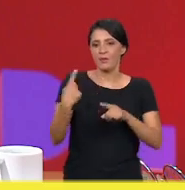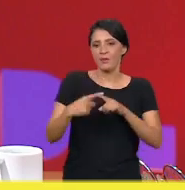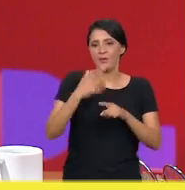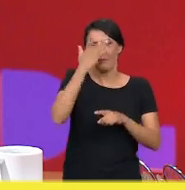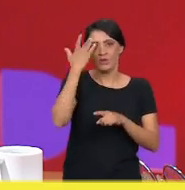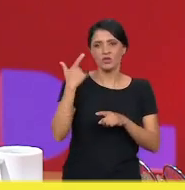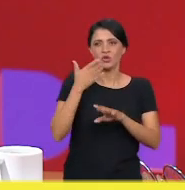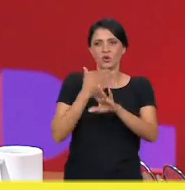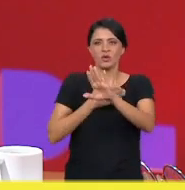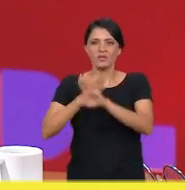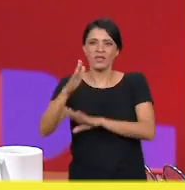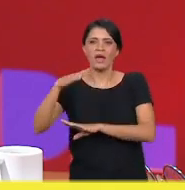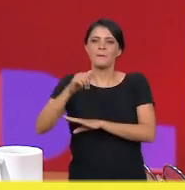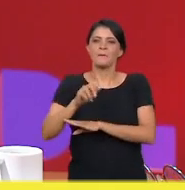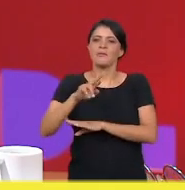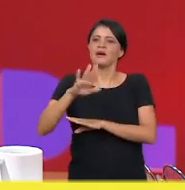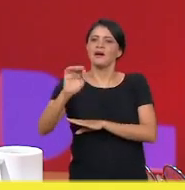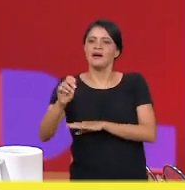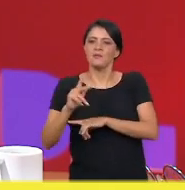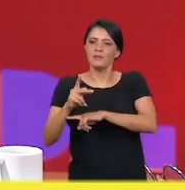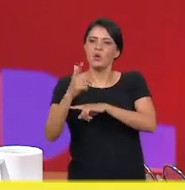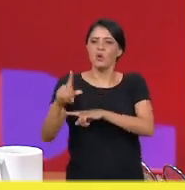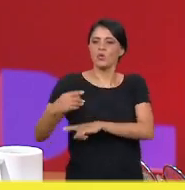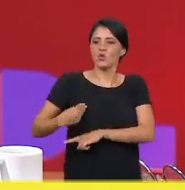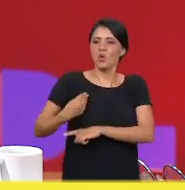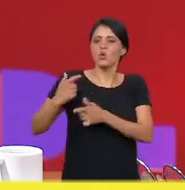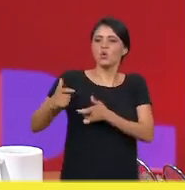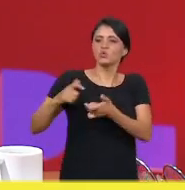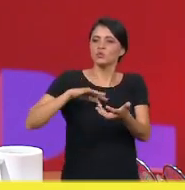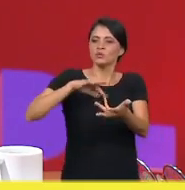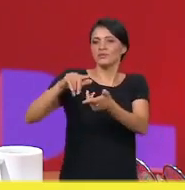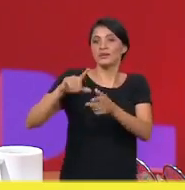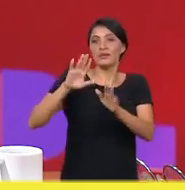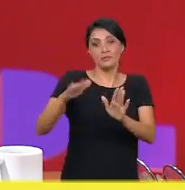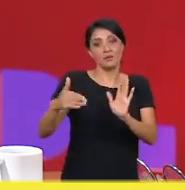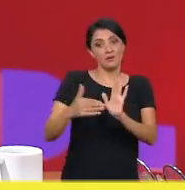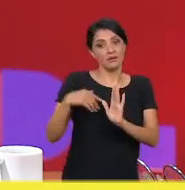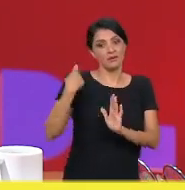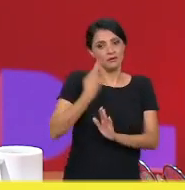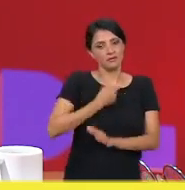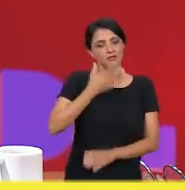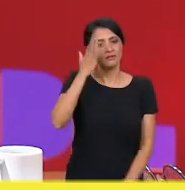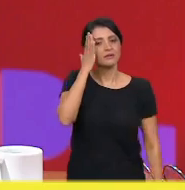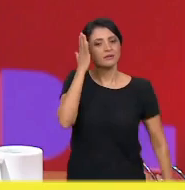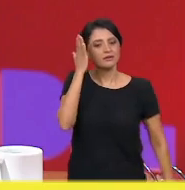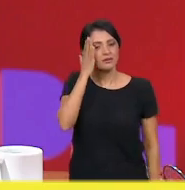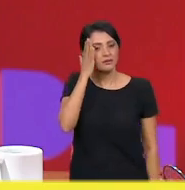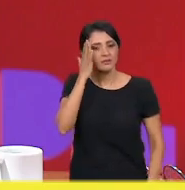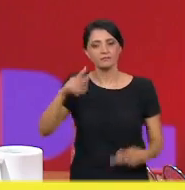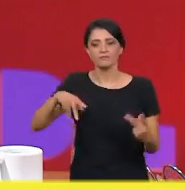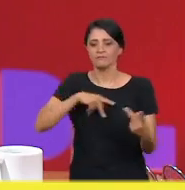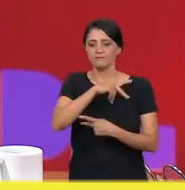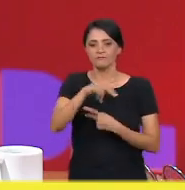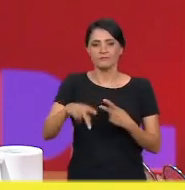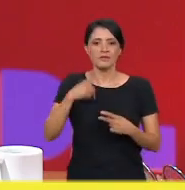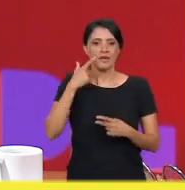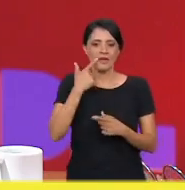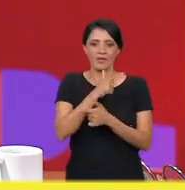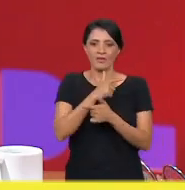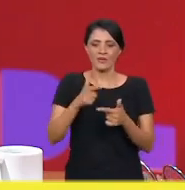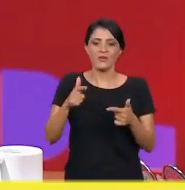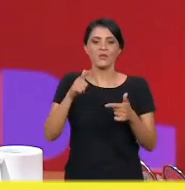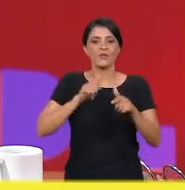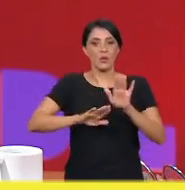quero colonizar Marte, busca por vida em outros planetas, mas até onde nós sabemos, o espaço é um tanto hostil,